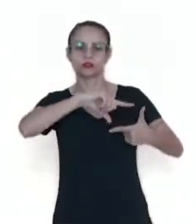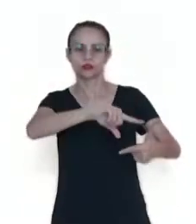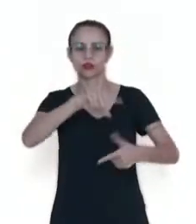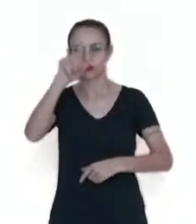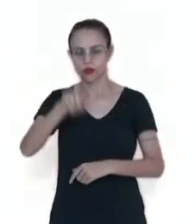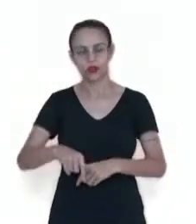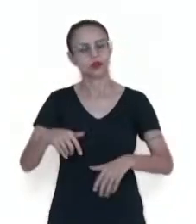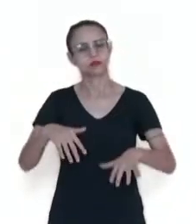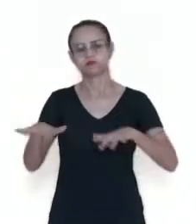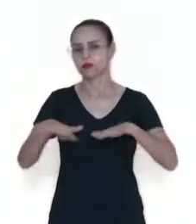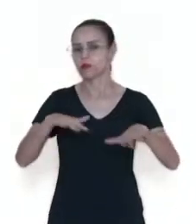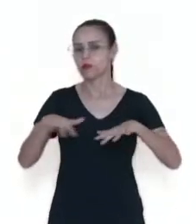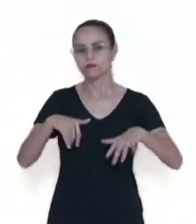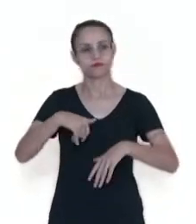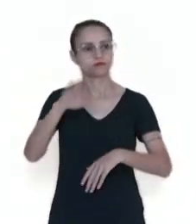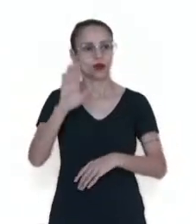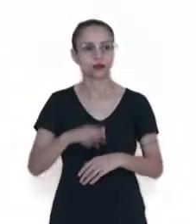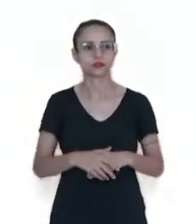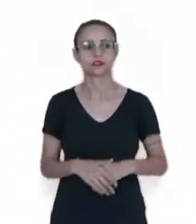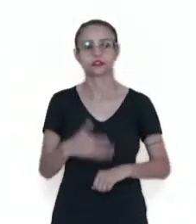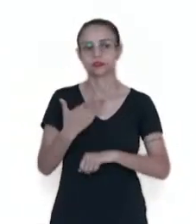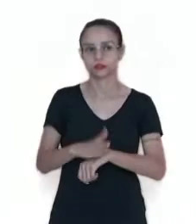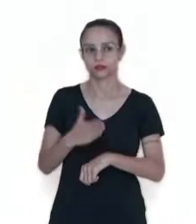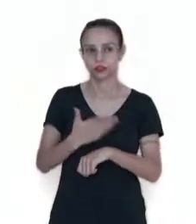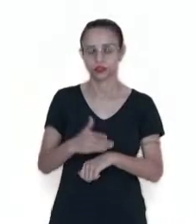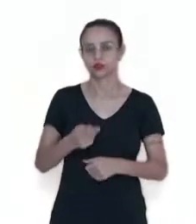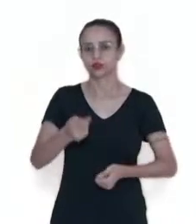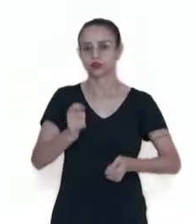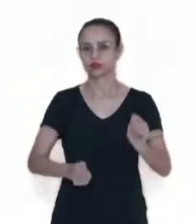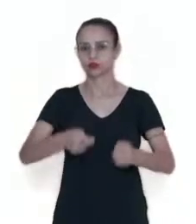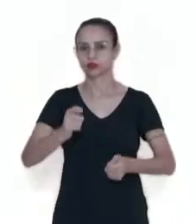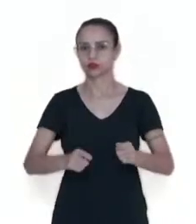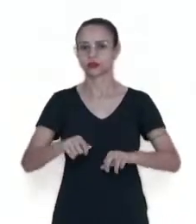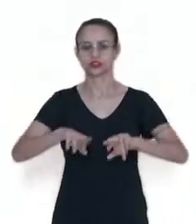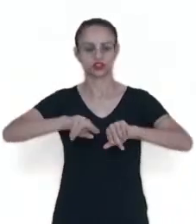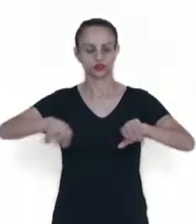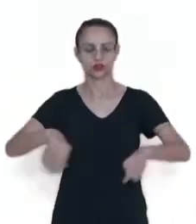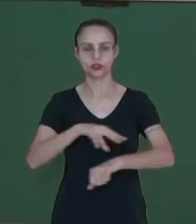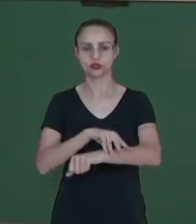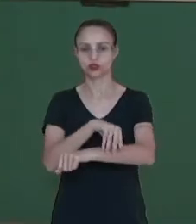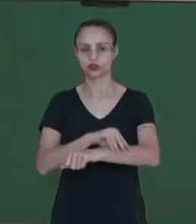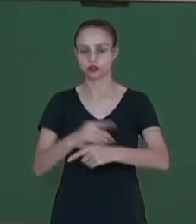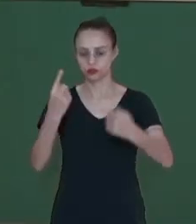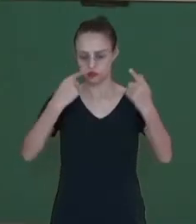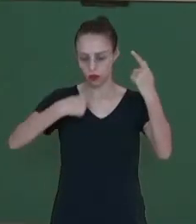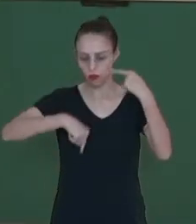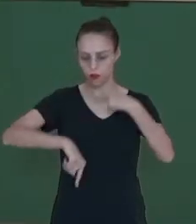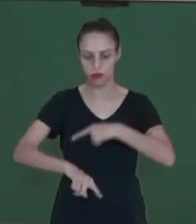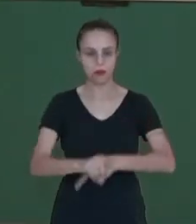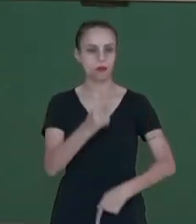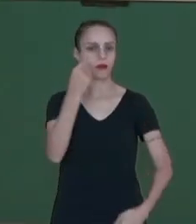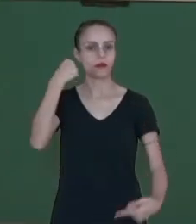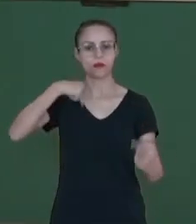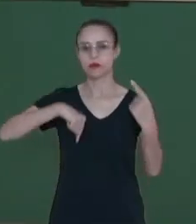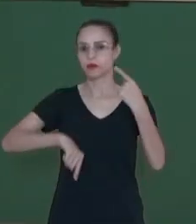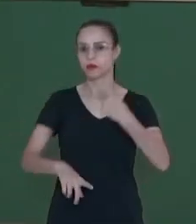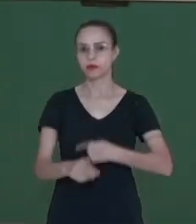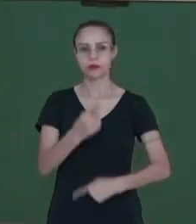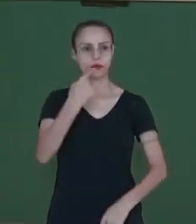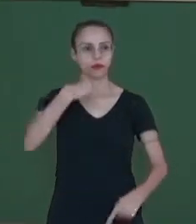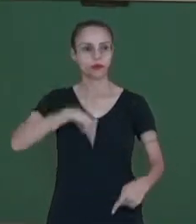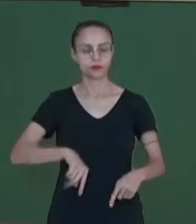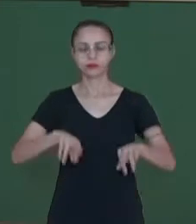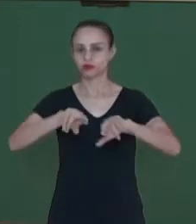mais, bem mais dinâmico. Os exercícios funcionais solicitam diversos músculos simultaneamente. Então, vários músculos trabalham simultaneamente lá